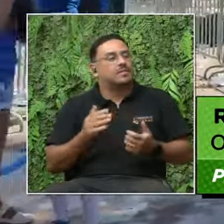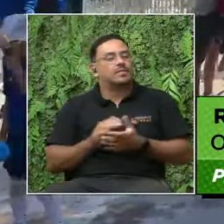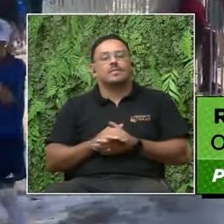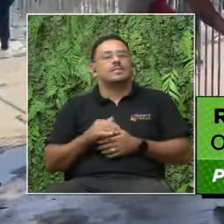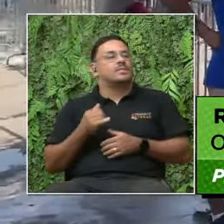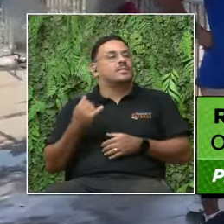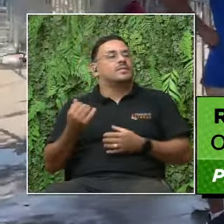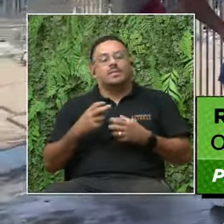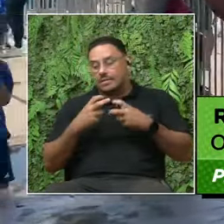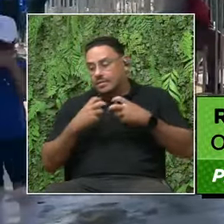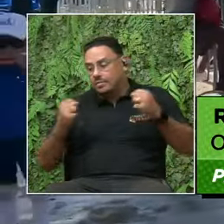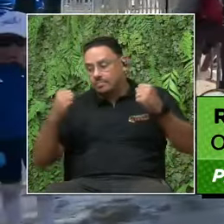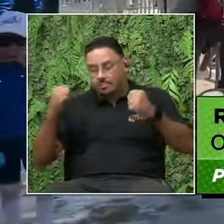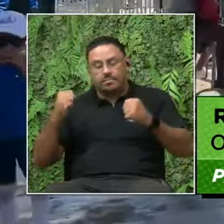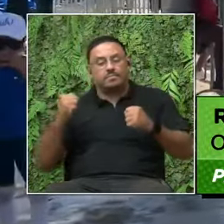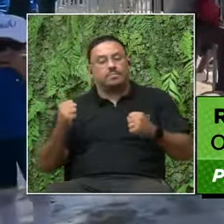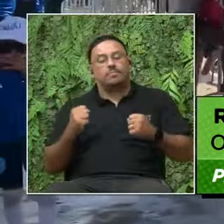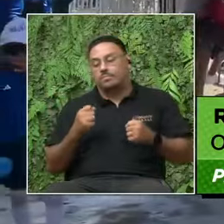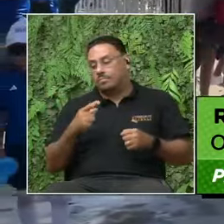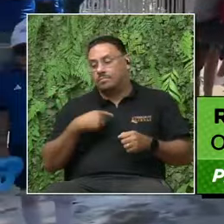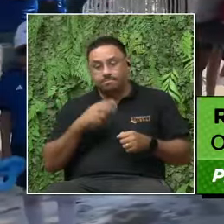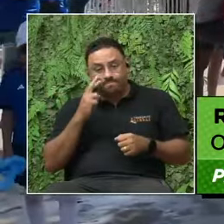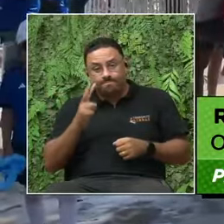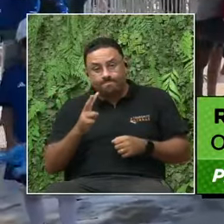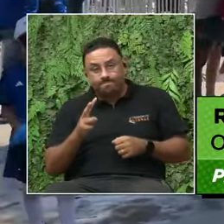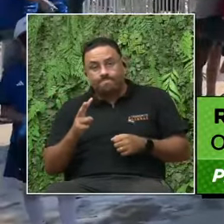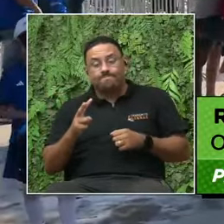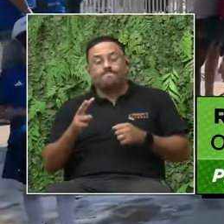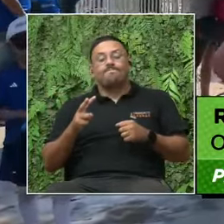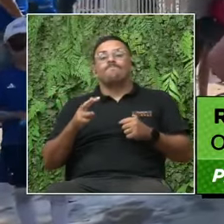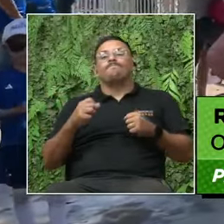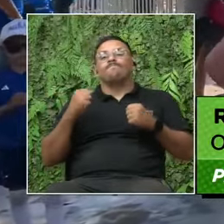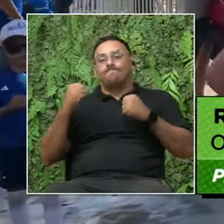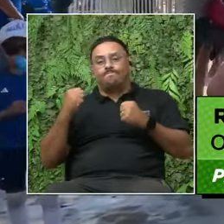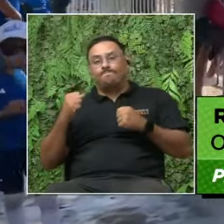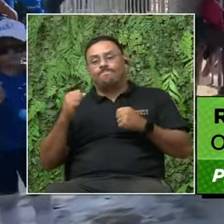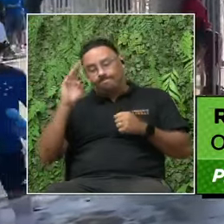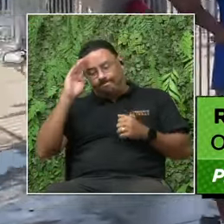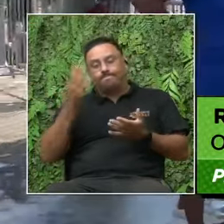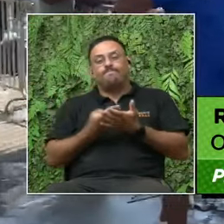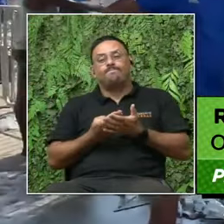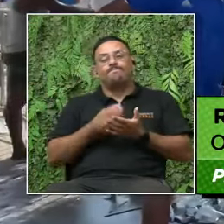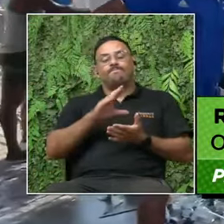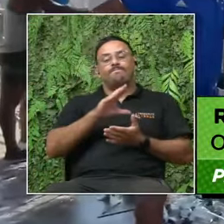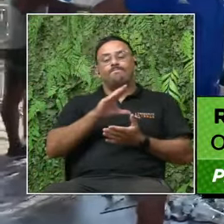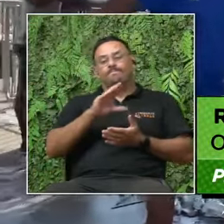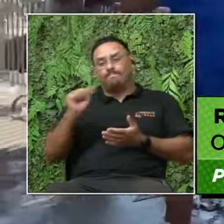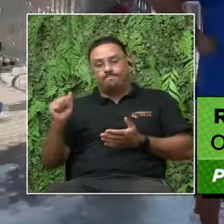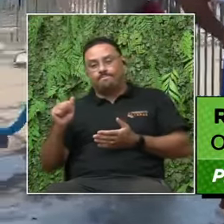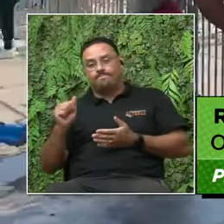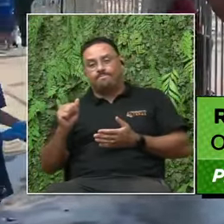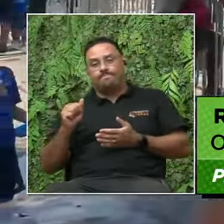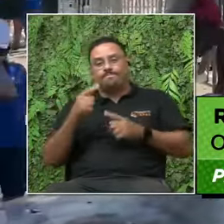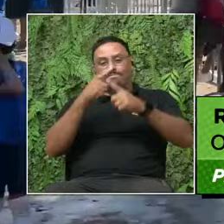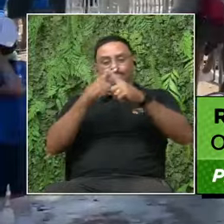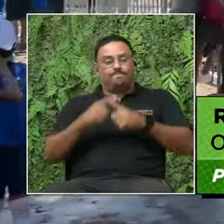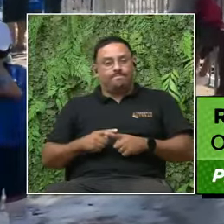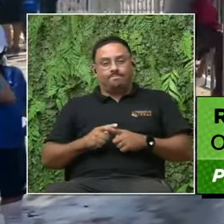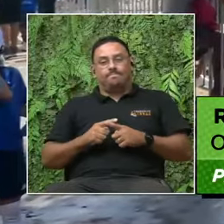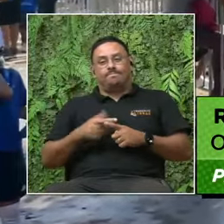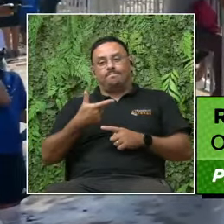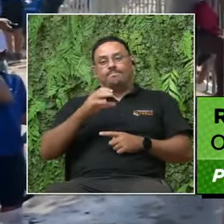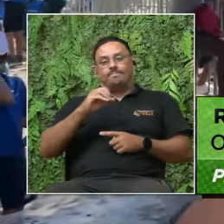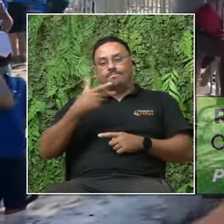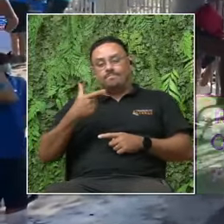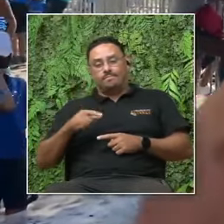o povo empolgado eu acho ó pelo que a torcida tá confiante o cruzeirão será o campeão do campeonato mineiro 2024